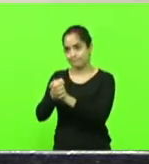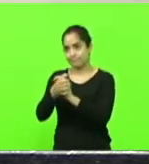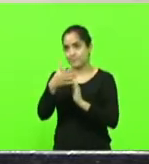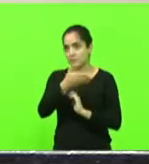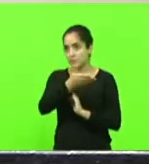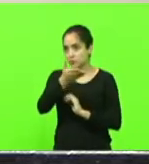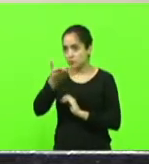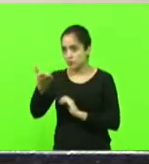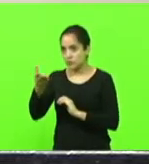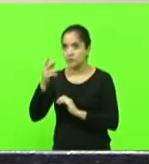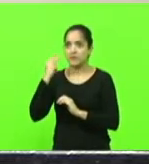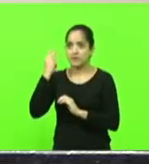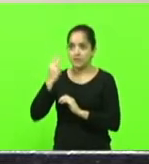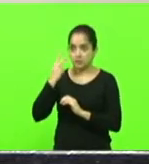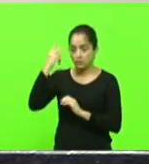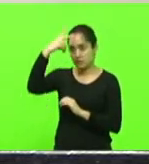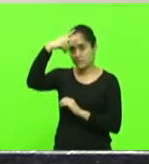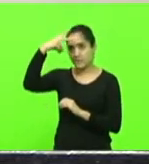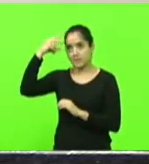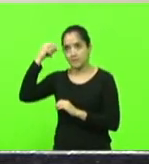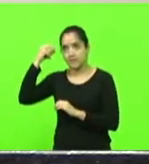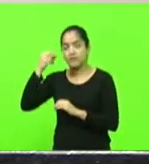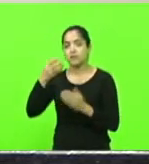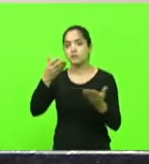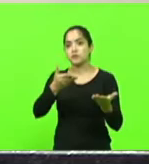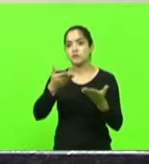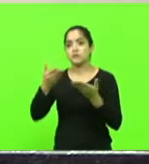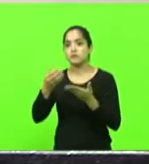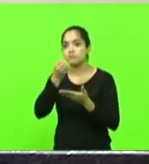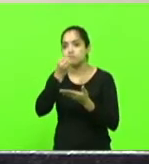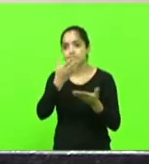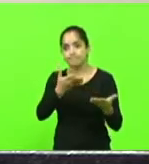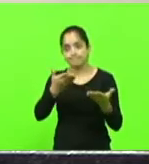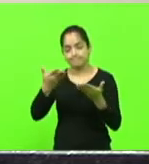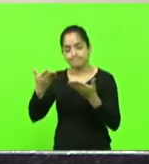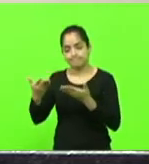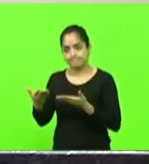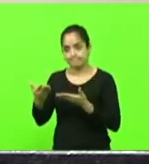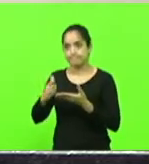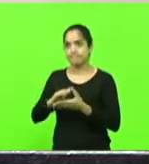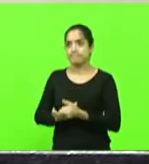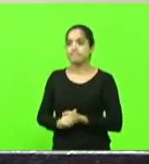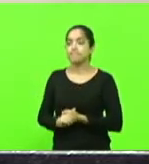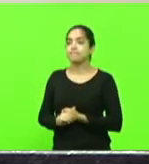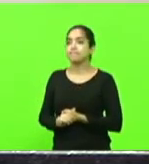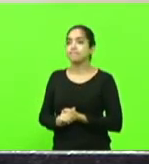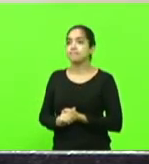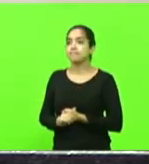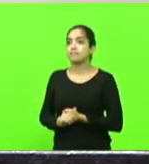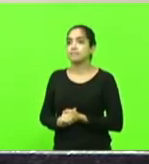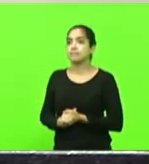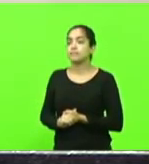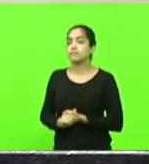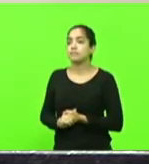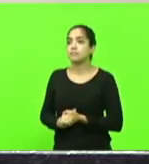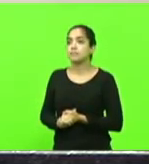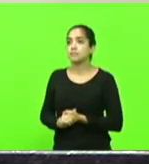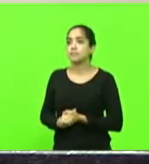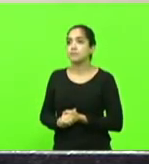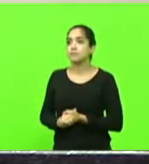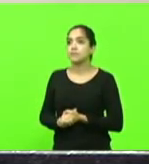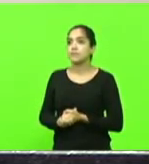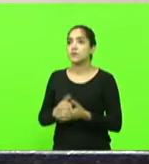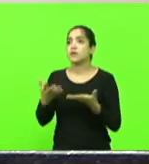visitantes, vereadores, prefeitos, enfim, sejam bem-vindos aqui ao nosso plenário. Presidente, pela ordem. Pois não, deputado Gelli. Queria fazer